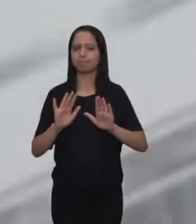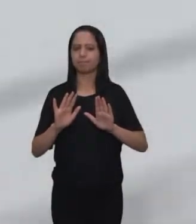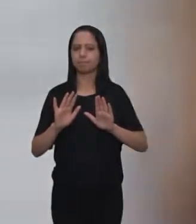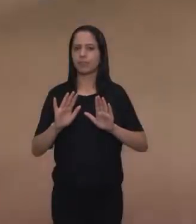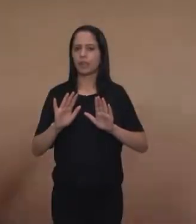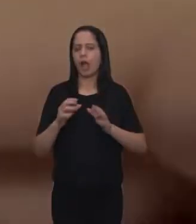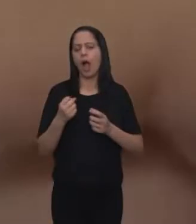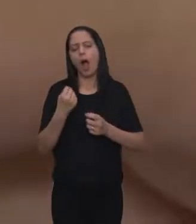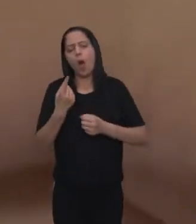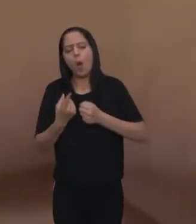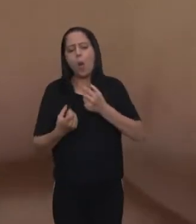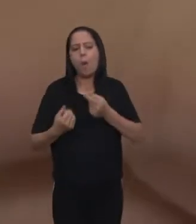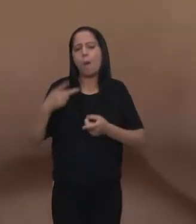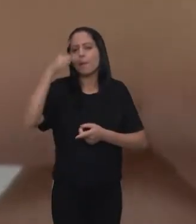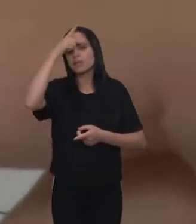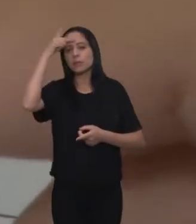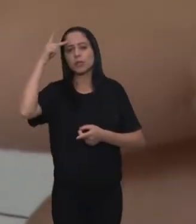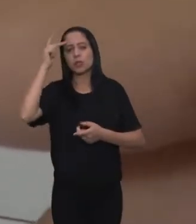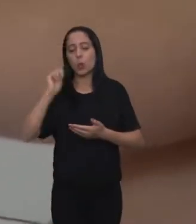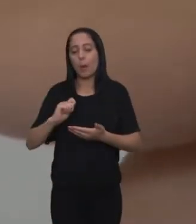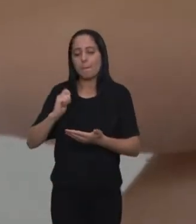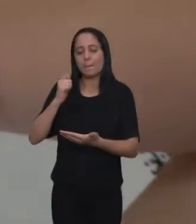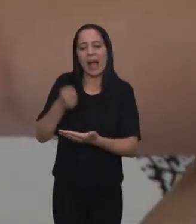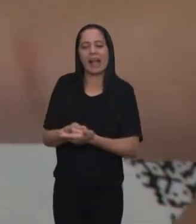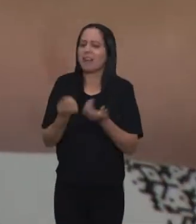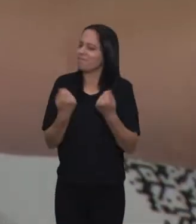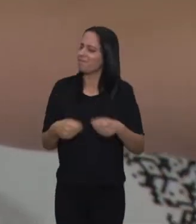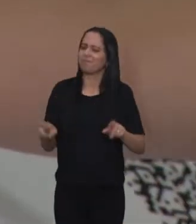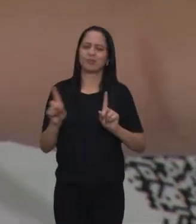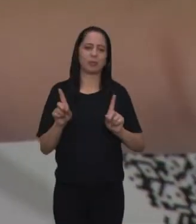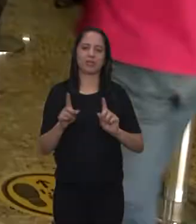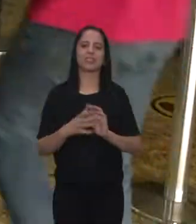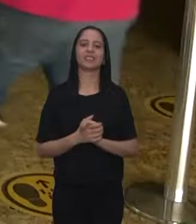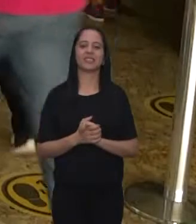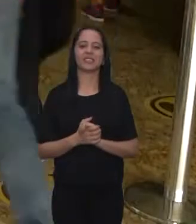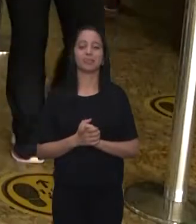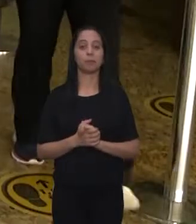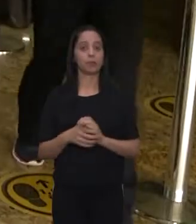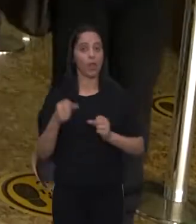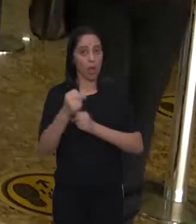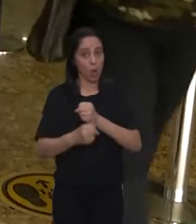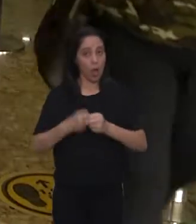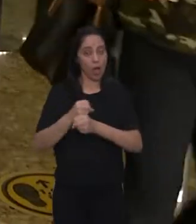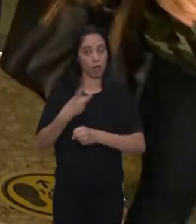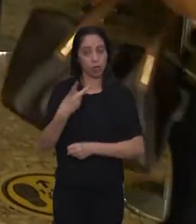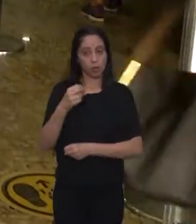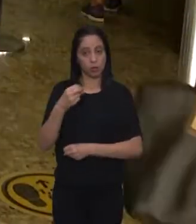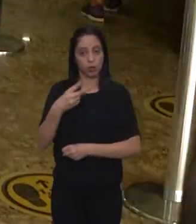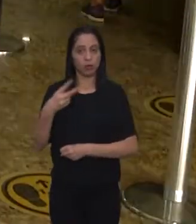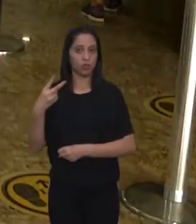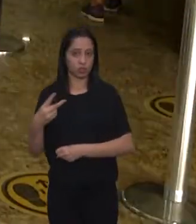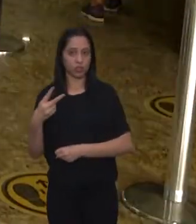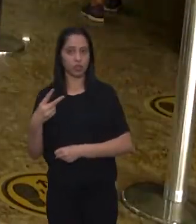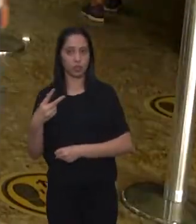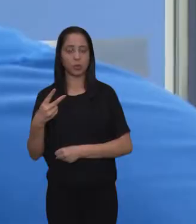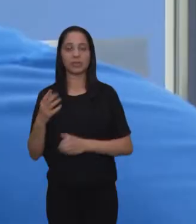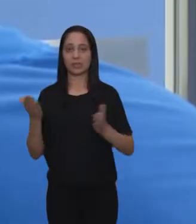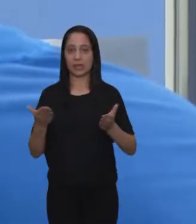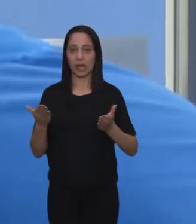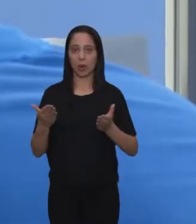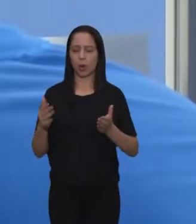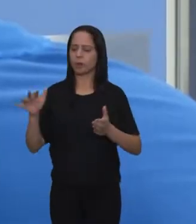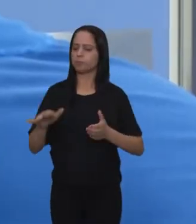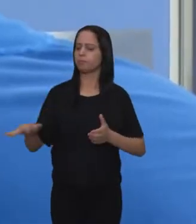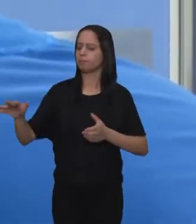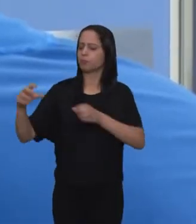mundo que recebeu o carnê do IPTU na cidade vai precisar pagar o imposto neste ano a prefeitura ampliou perfil dos